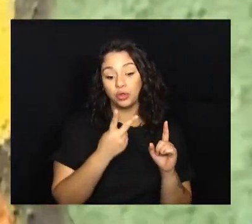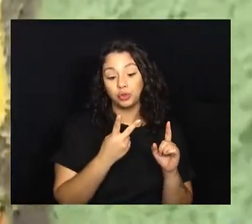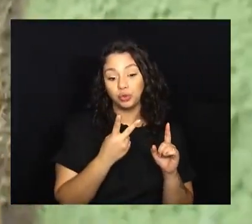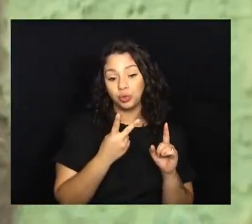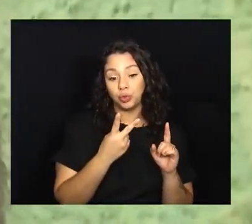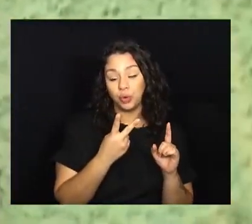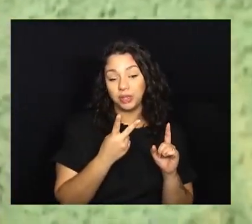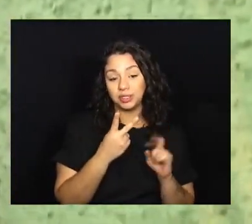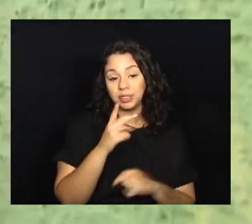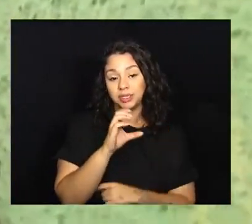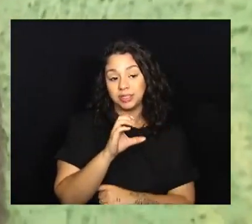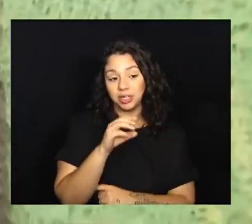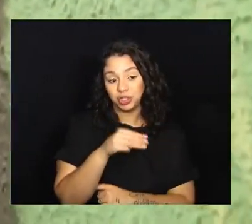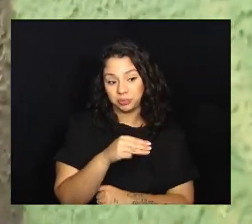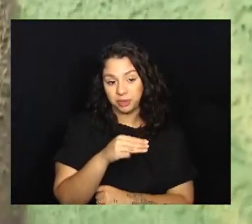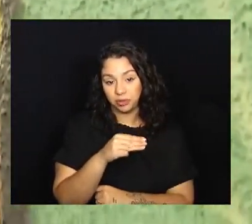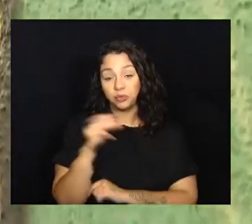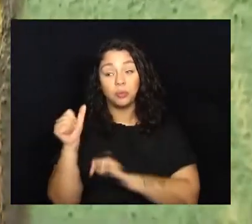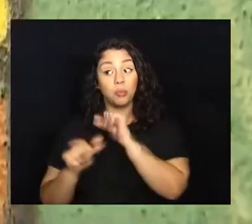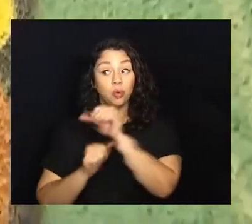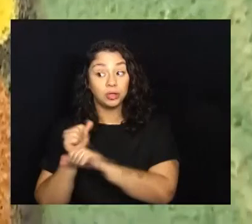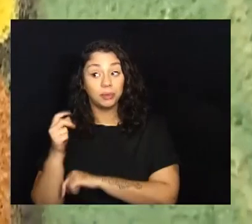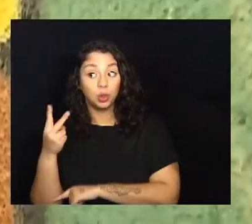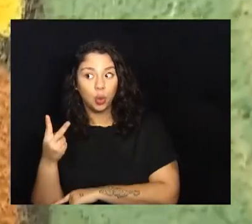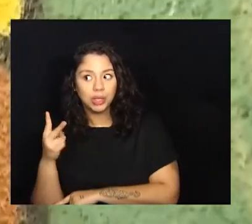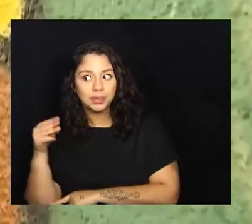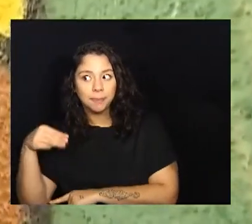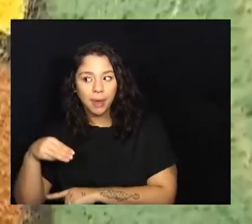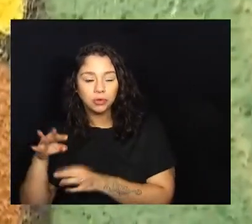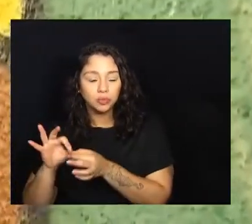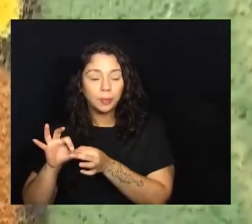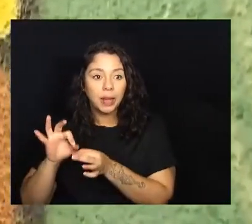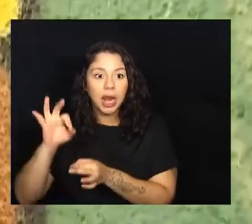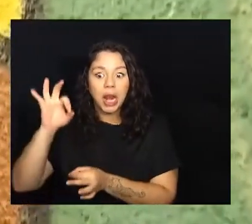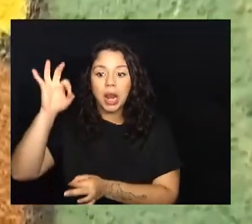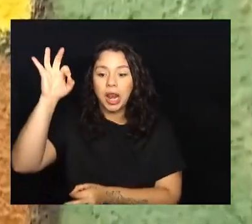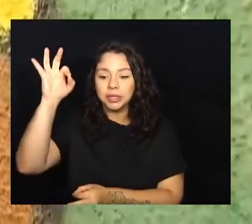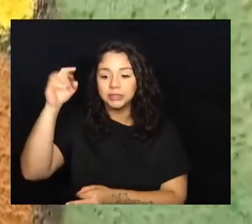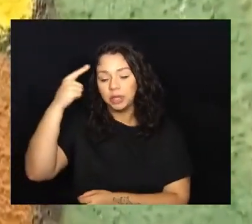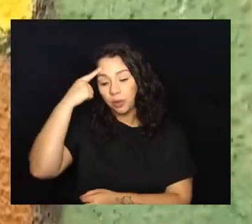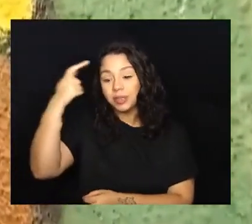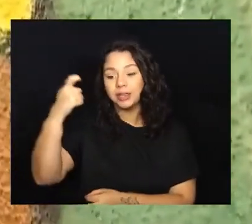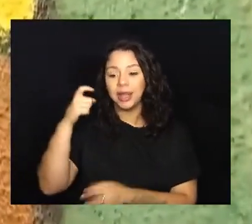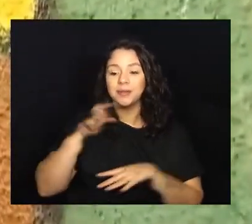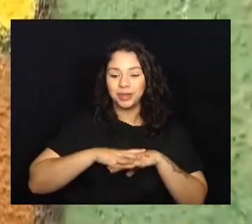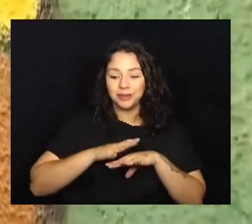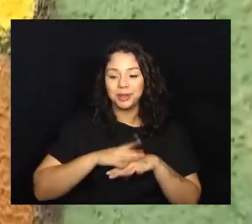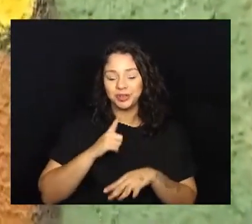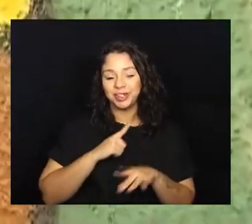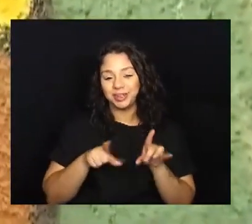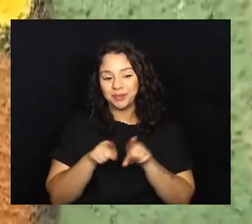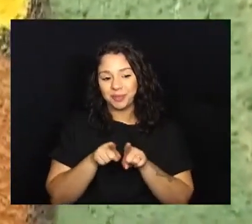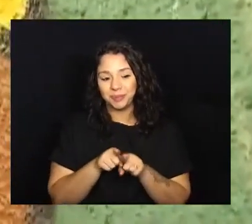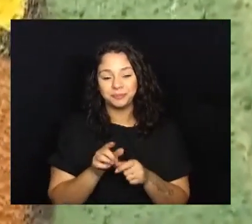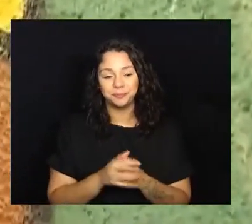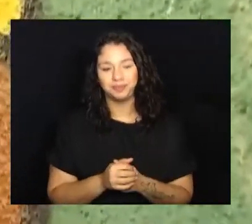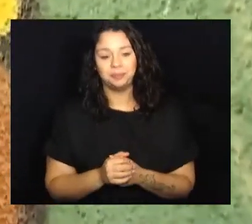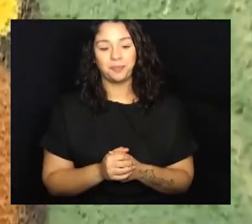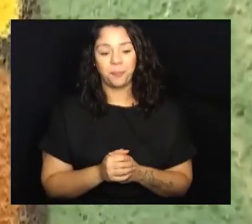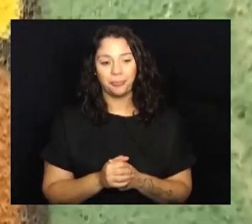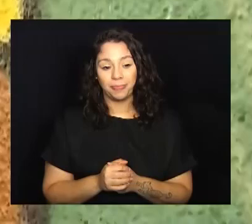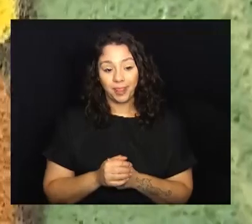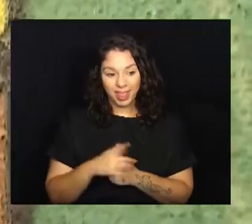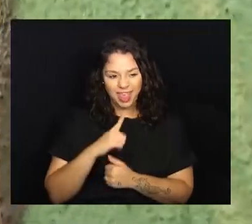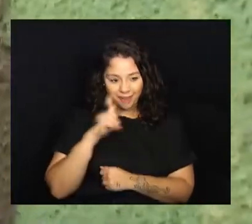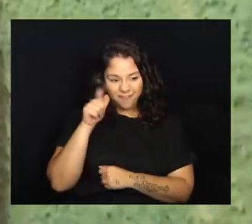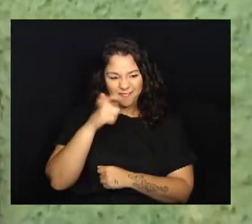2 metros, né? Então a gente acaba colocando essa ideia matemática, né? E como que eles pegam